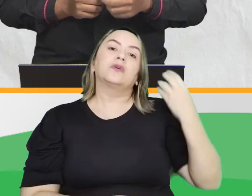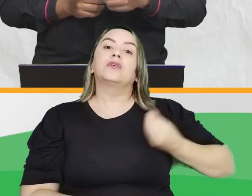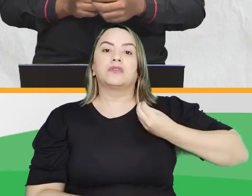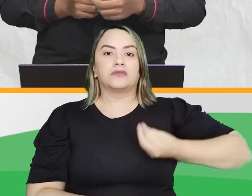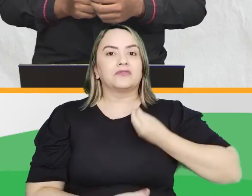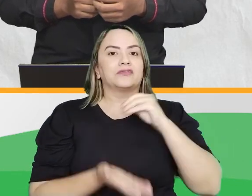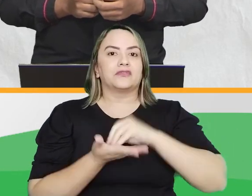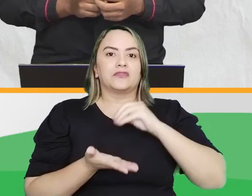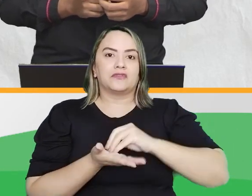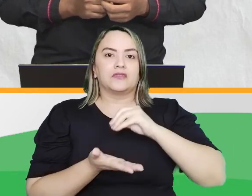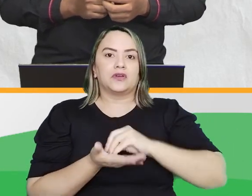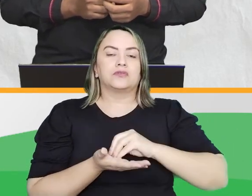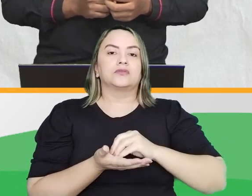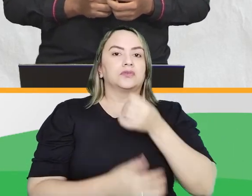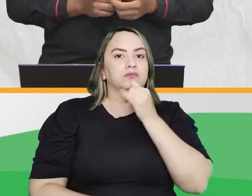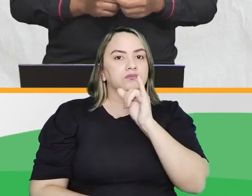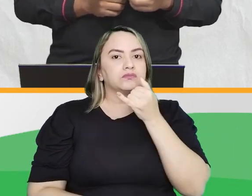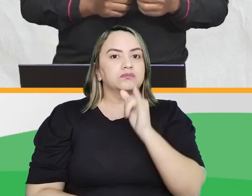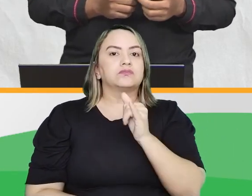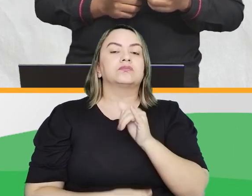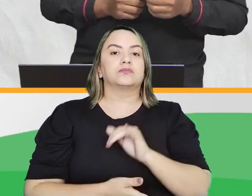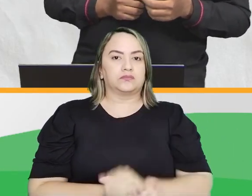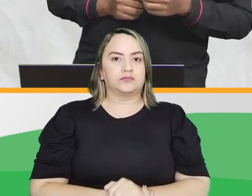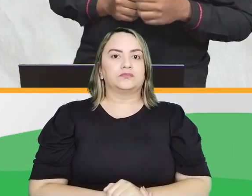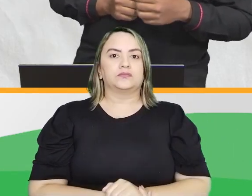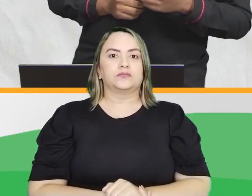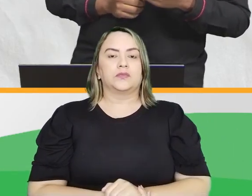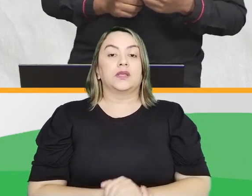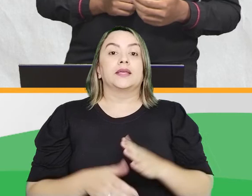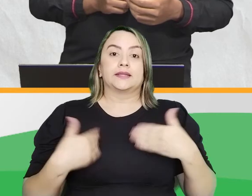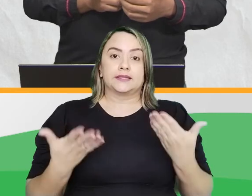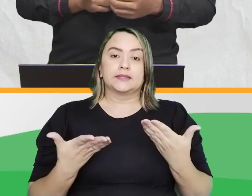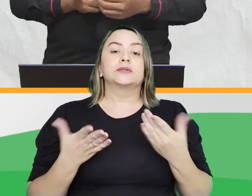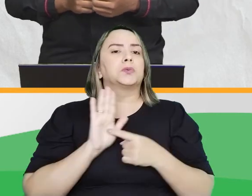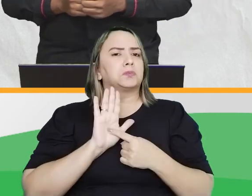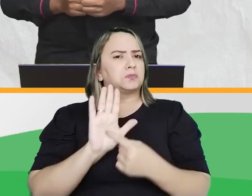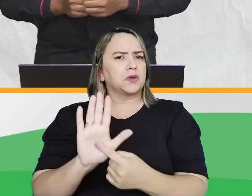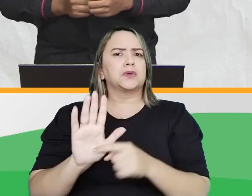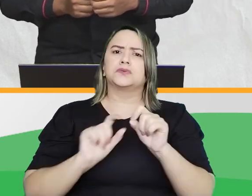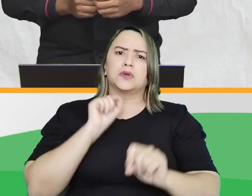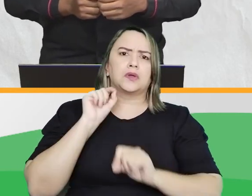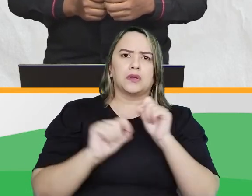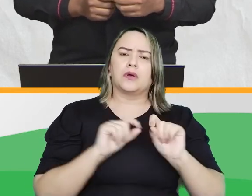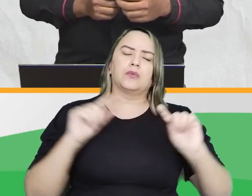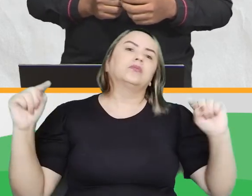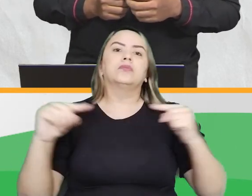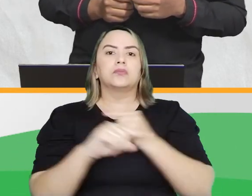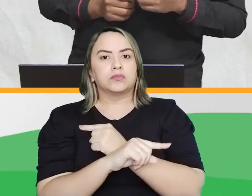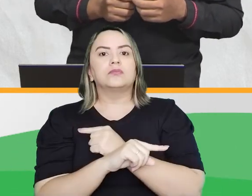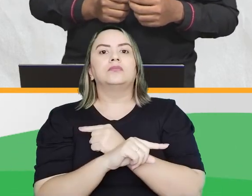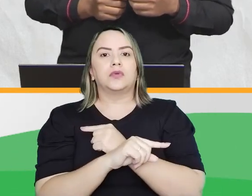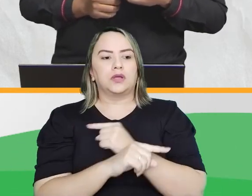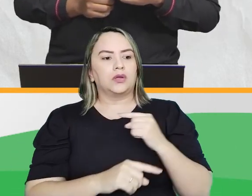ainda vivem sem acesso à energia elétrica, a principal fonte energética para a iluminação artificial. Esse